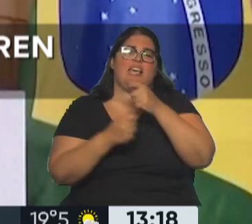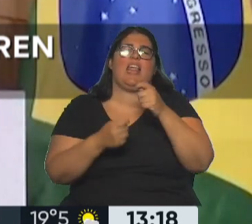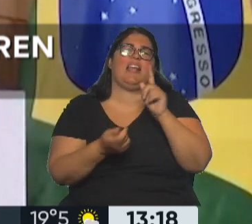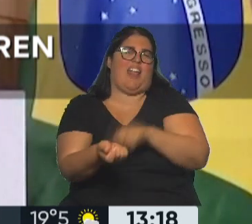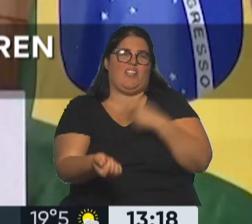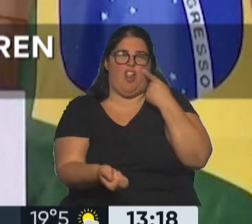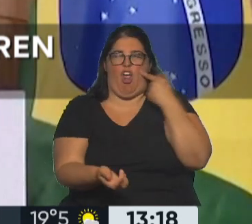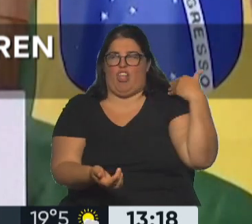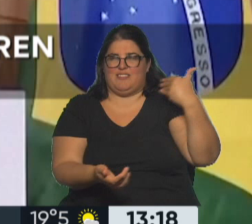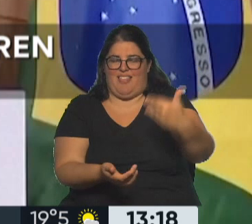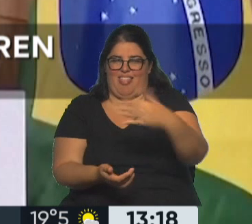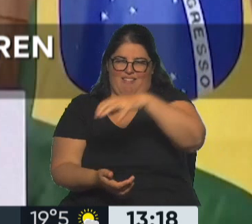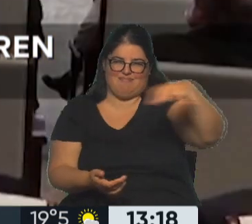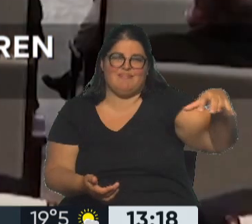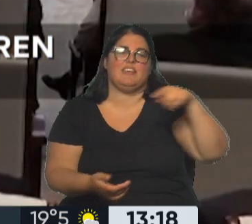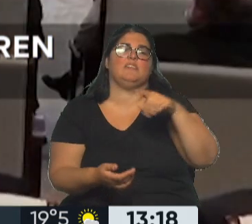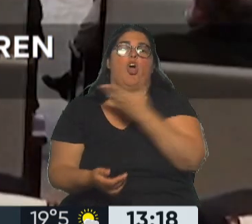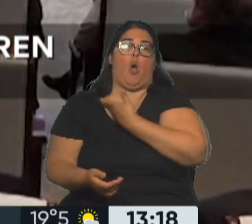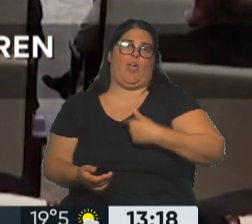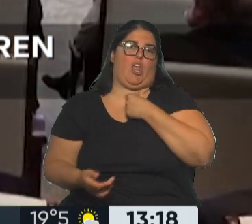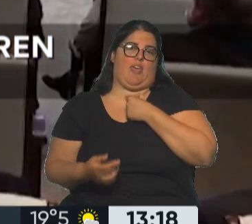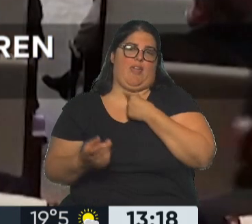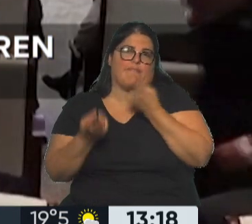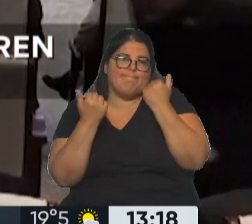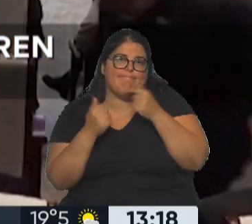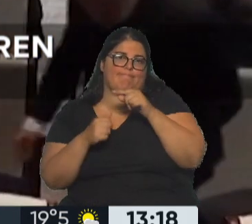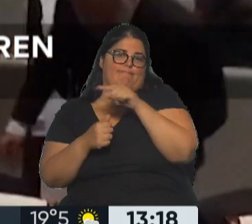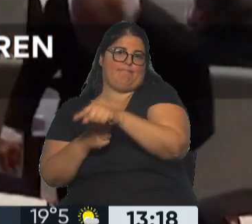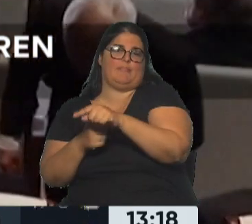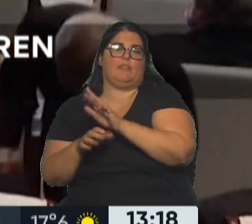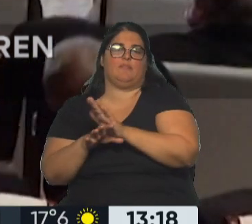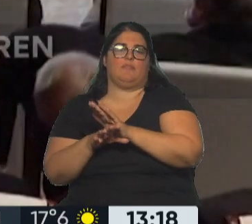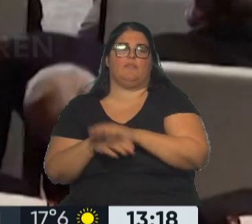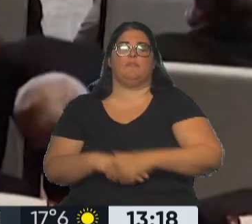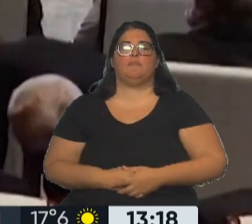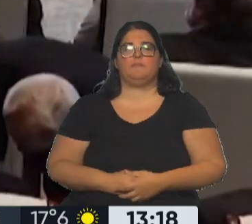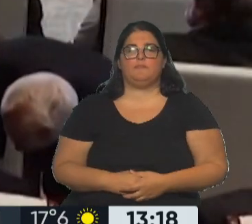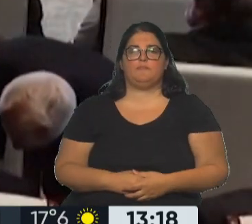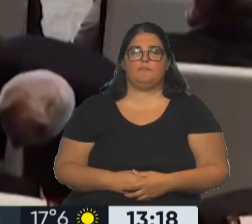que pretendem nos governar, sem que tenham mandato para isso.